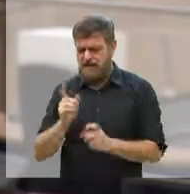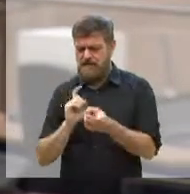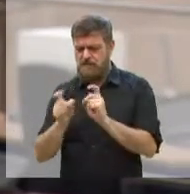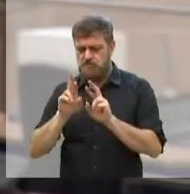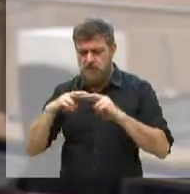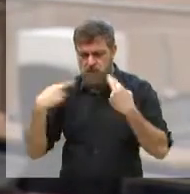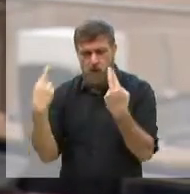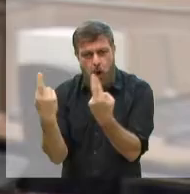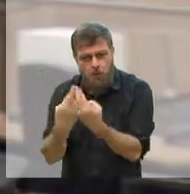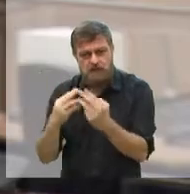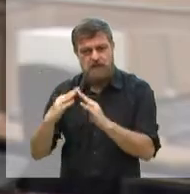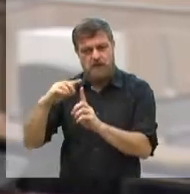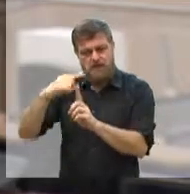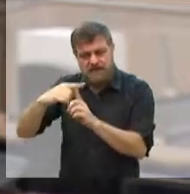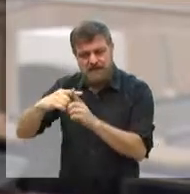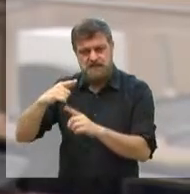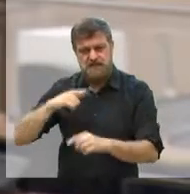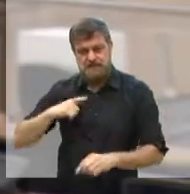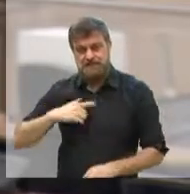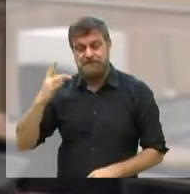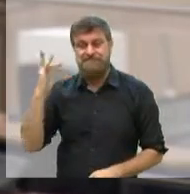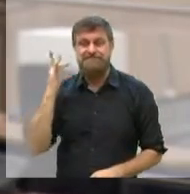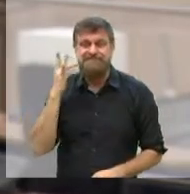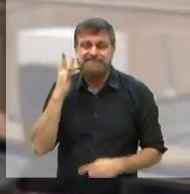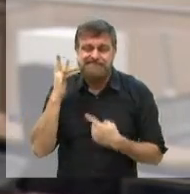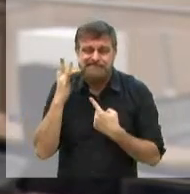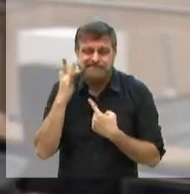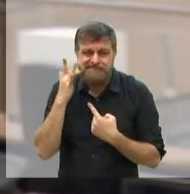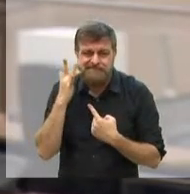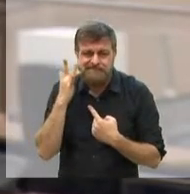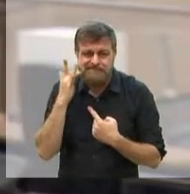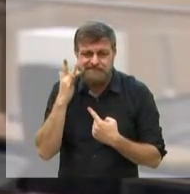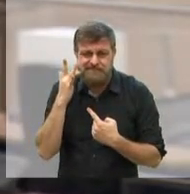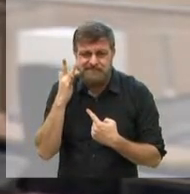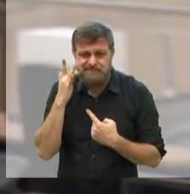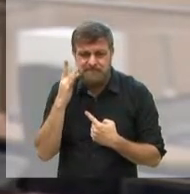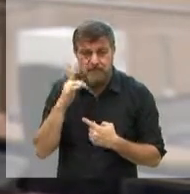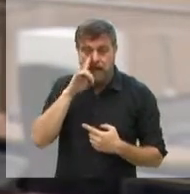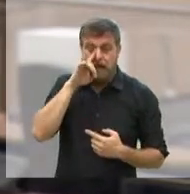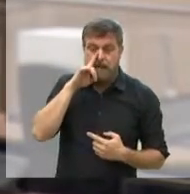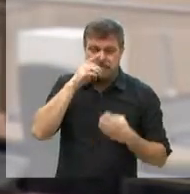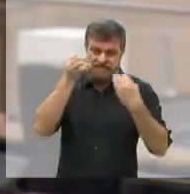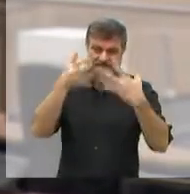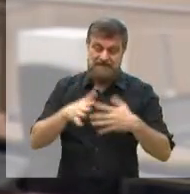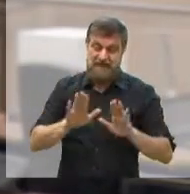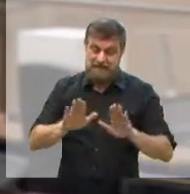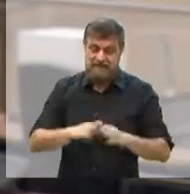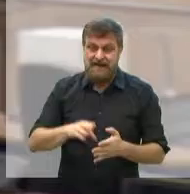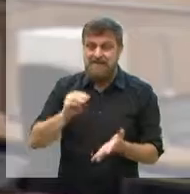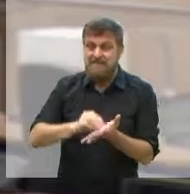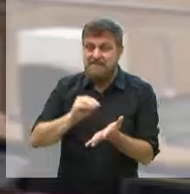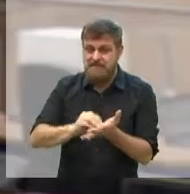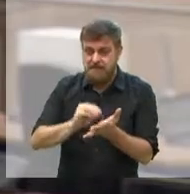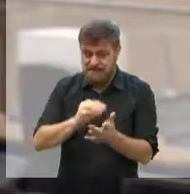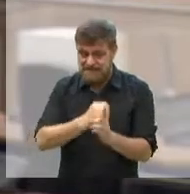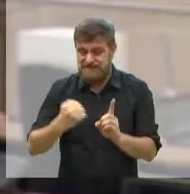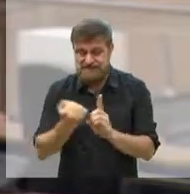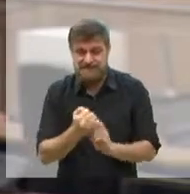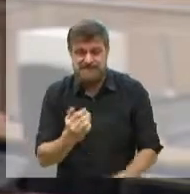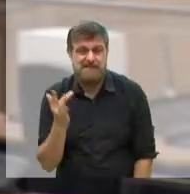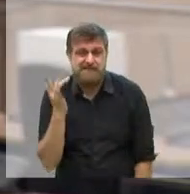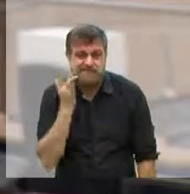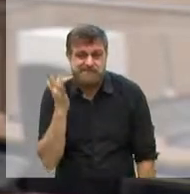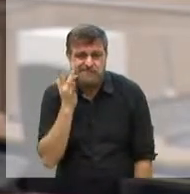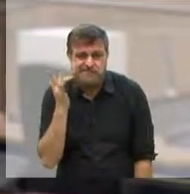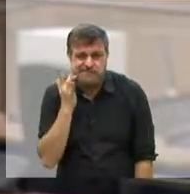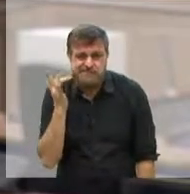em igrejas. Falta maturidade, é até perigoso falar, falta maturidade ainda à sociedade para